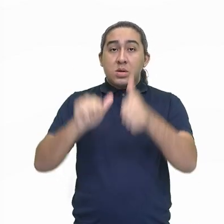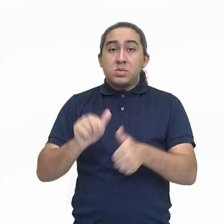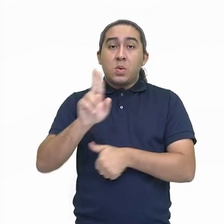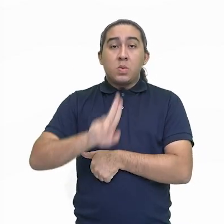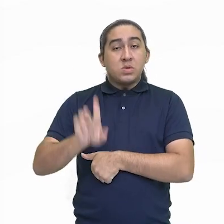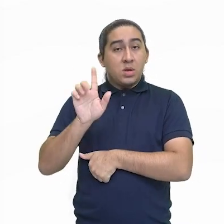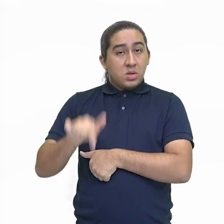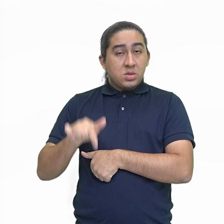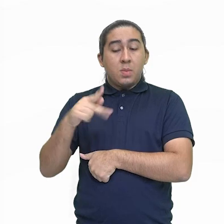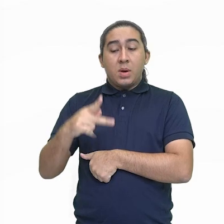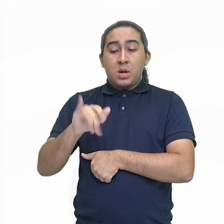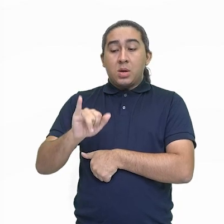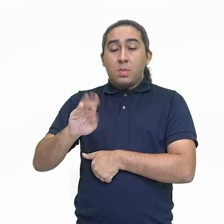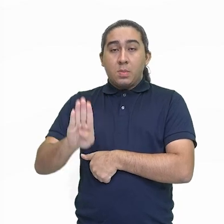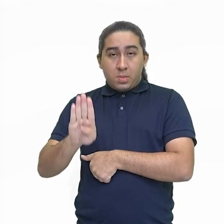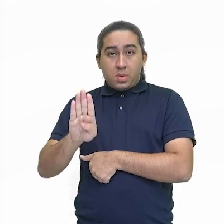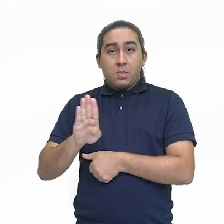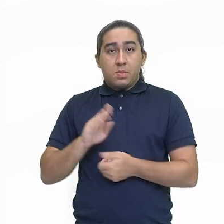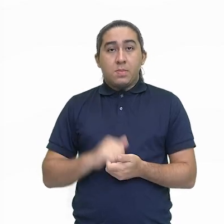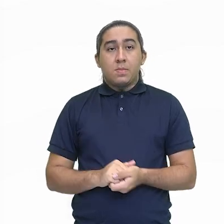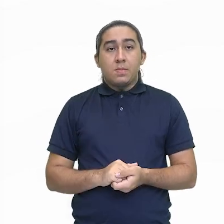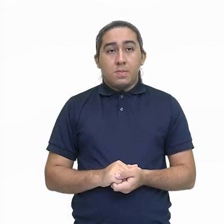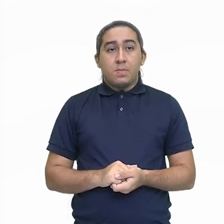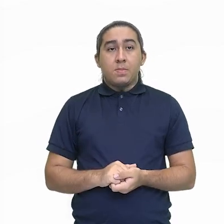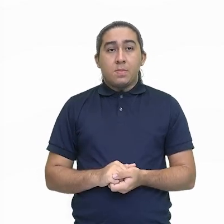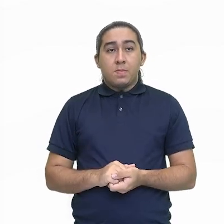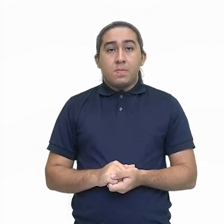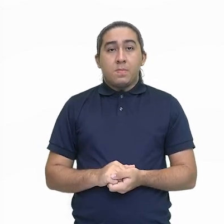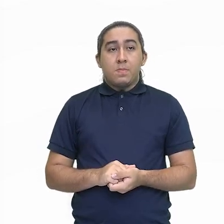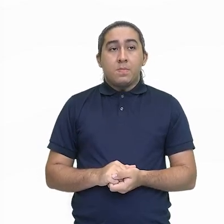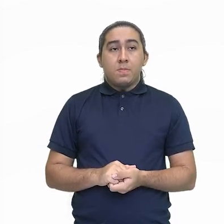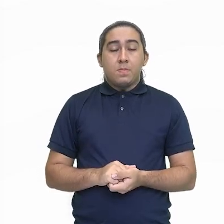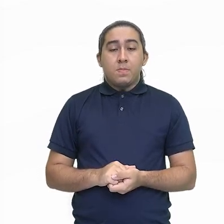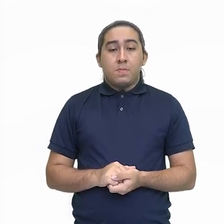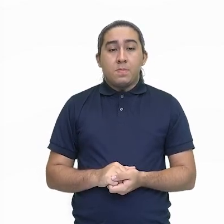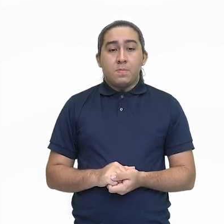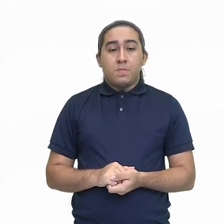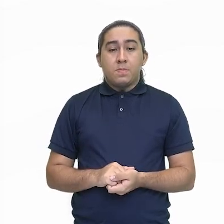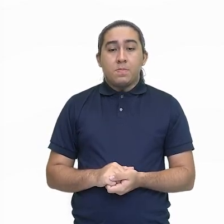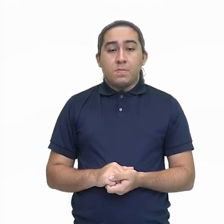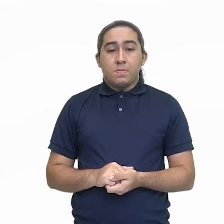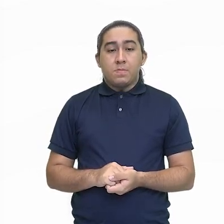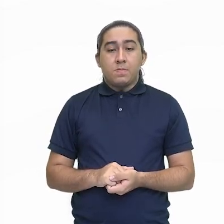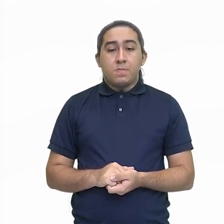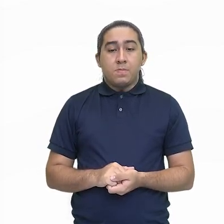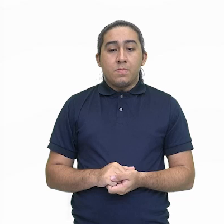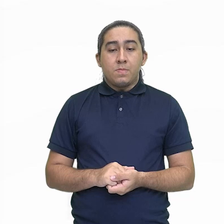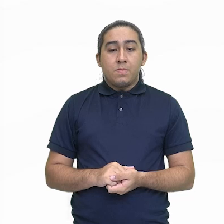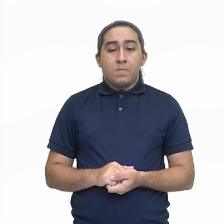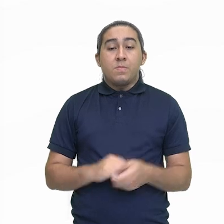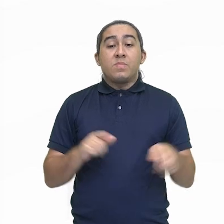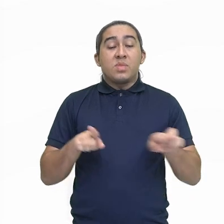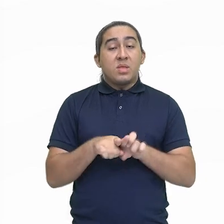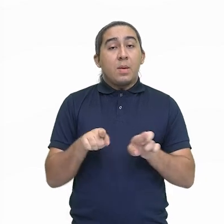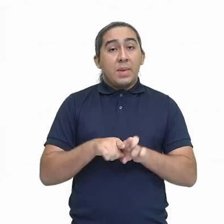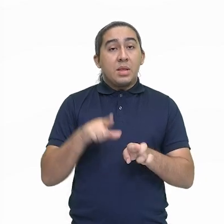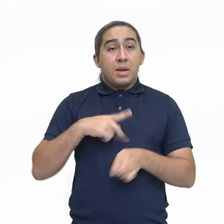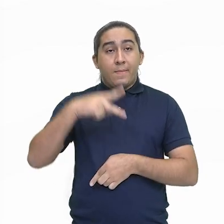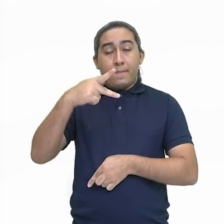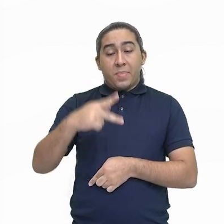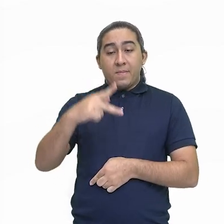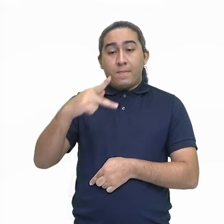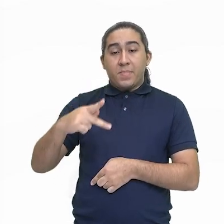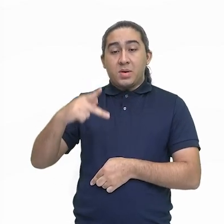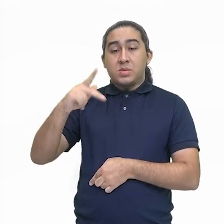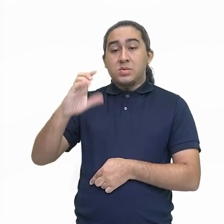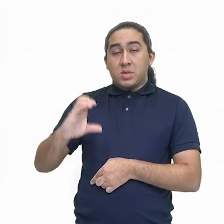tá bom? Que é o Produto Interno Bruto. Aí a gente colocou a sigla para vocês, que é PPC,